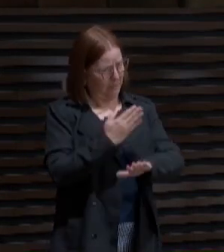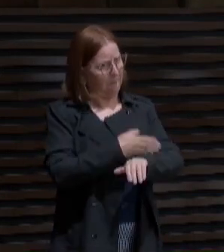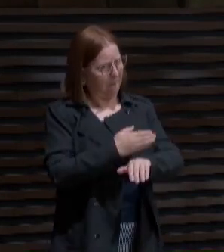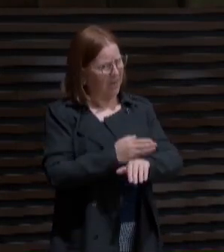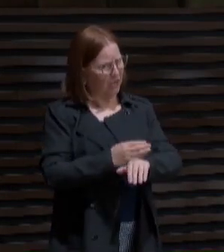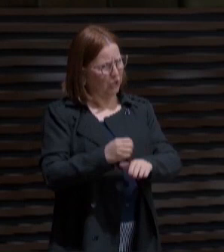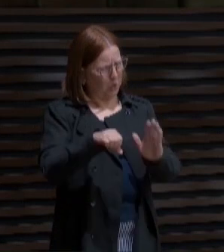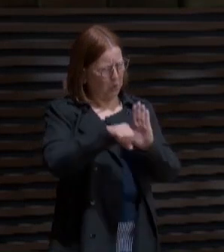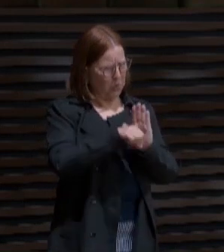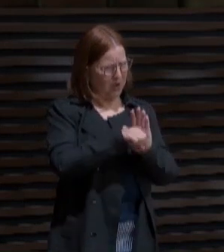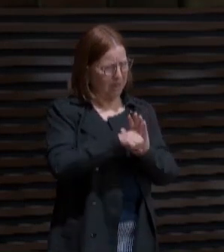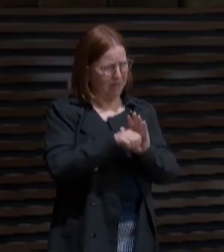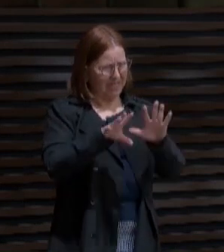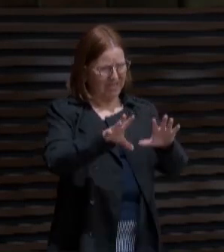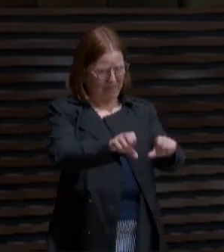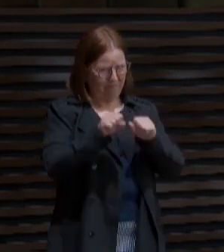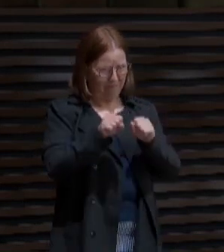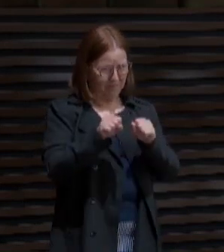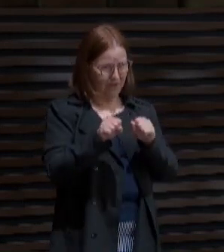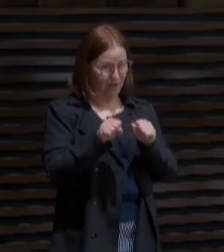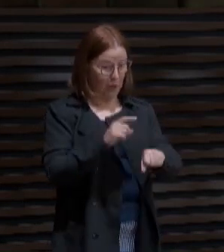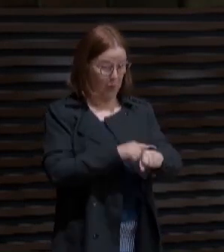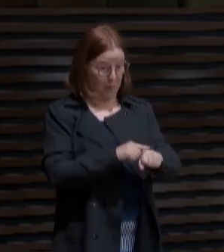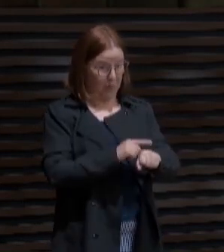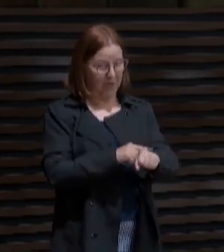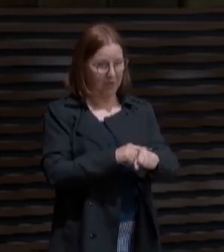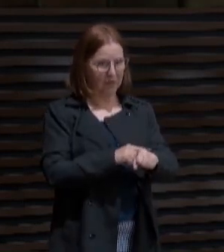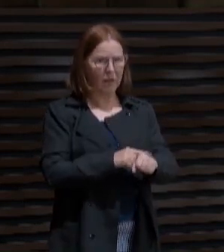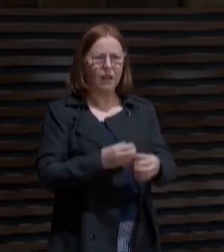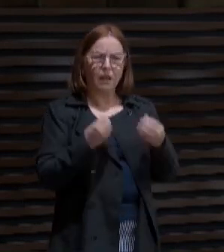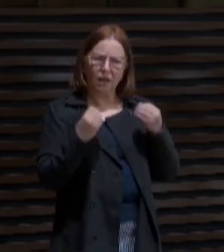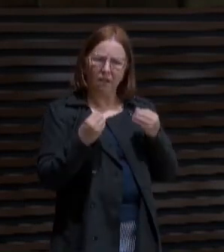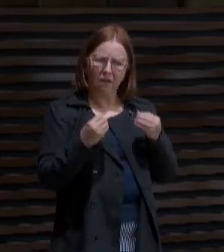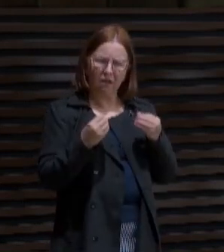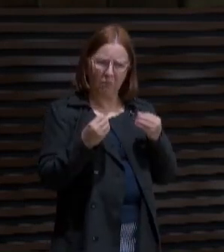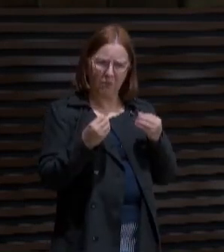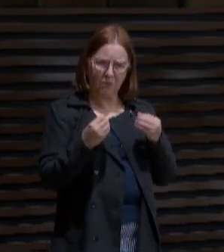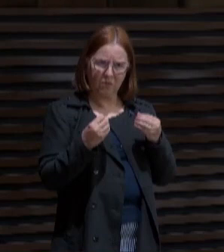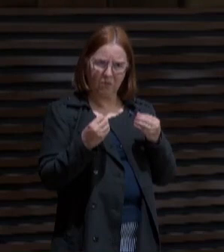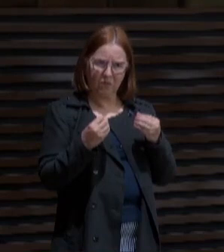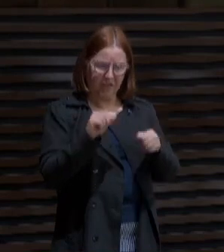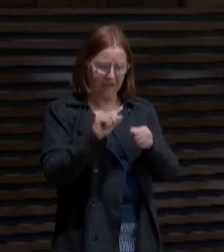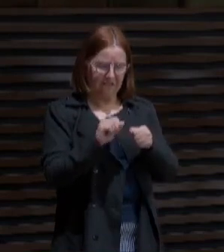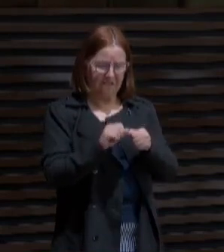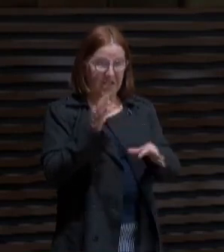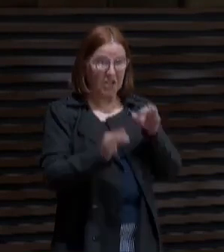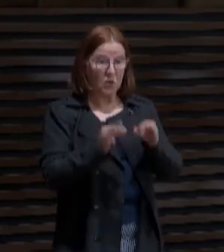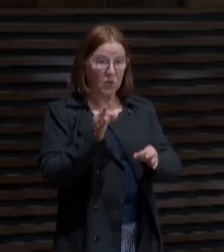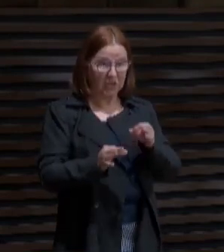foi pego em flagrante, como que a justiça poderia estar sendo feita se o juiz